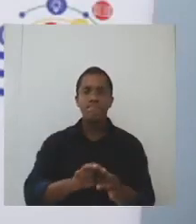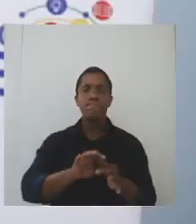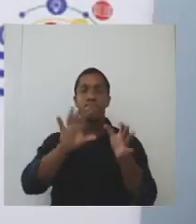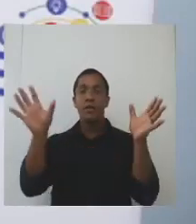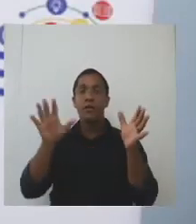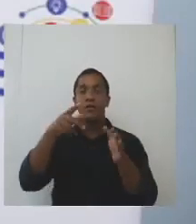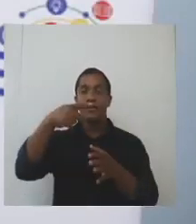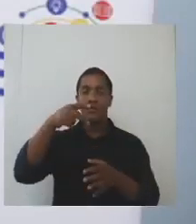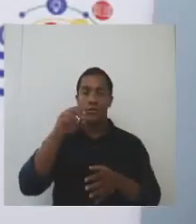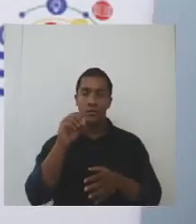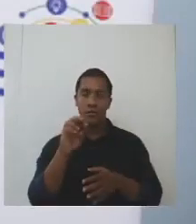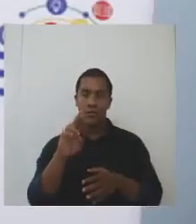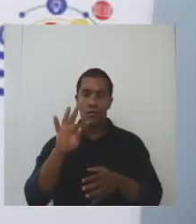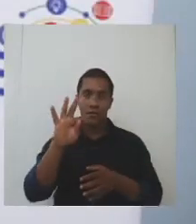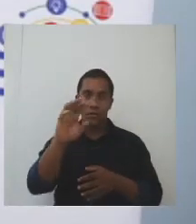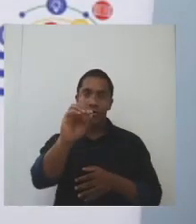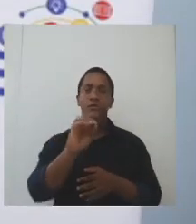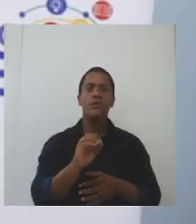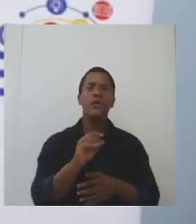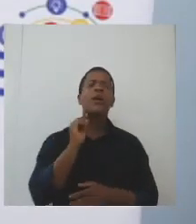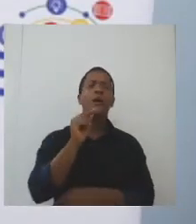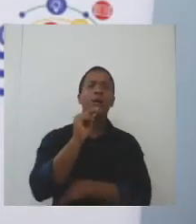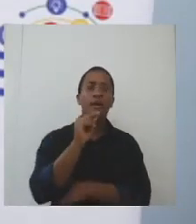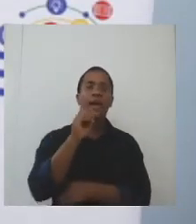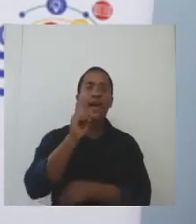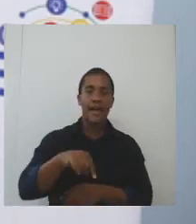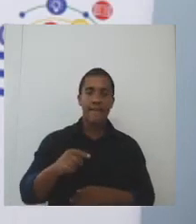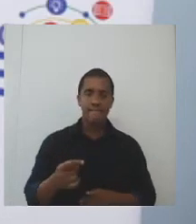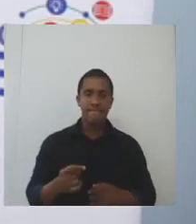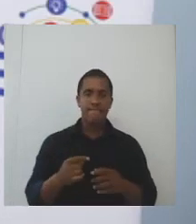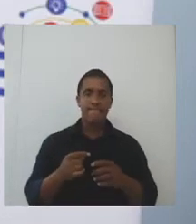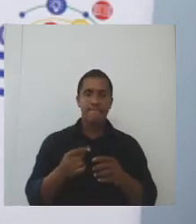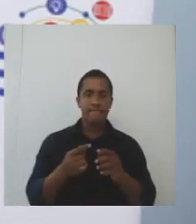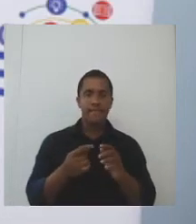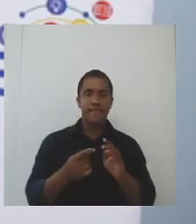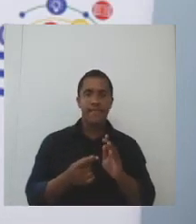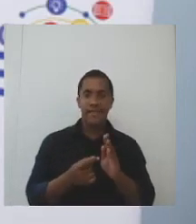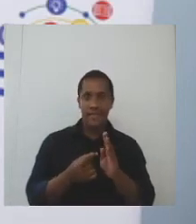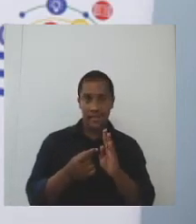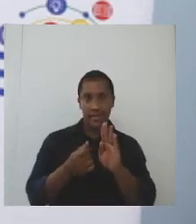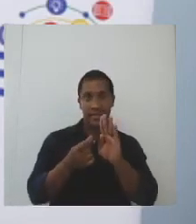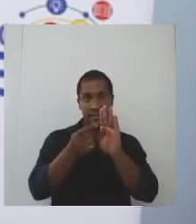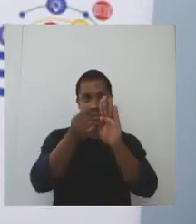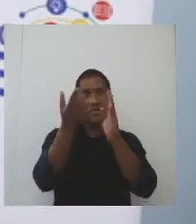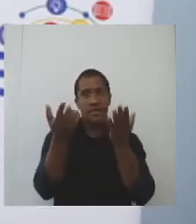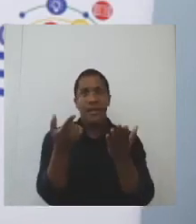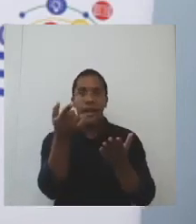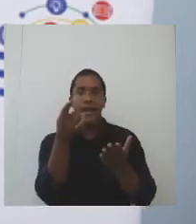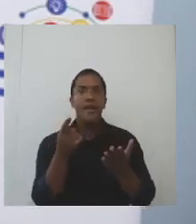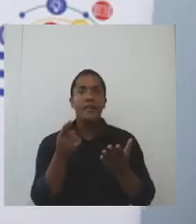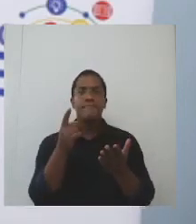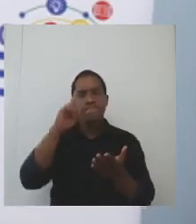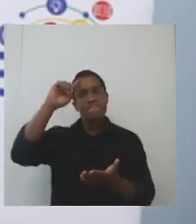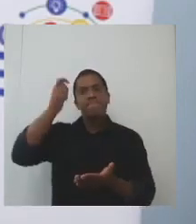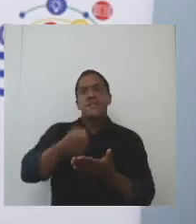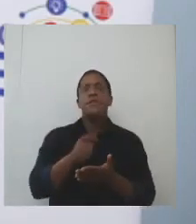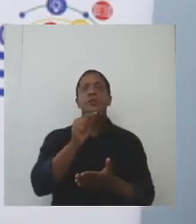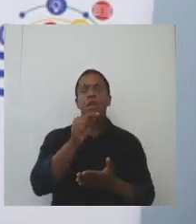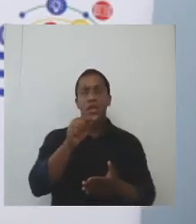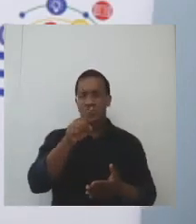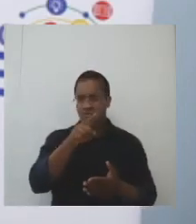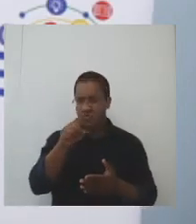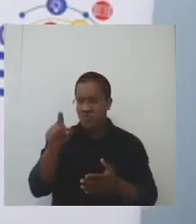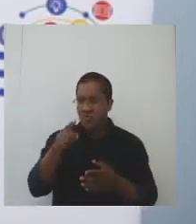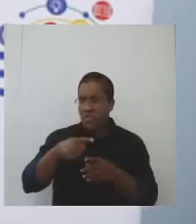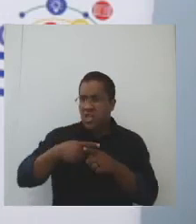Porto. E o que foi isso? A burguesia portuguesa toma por decisão expulsar os